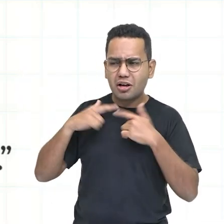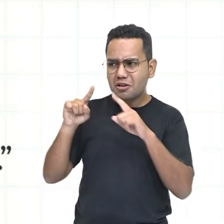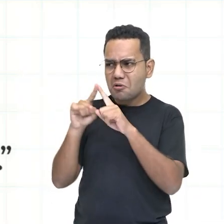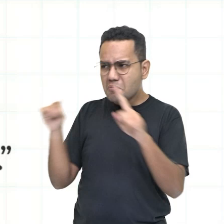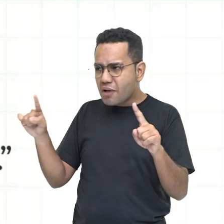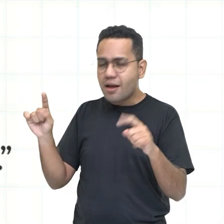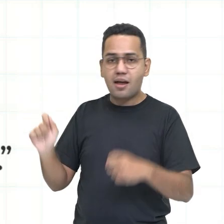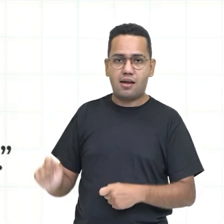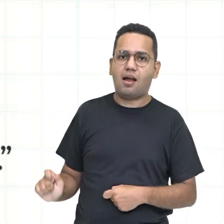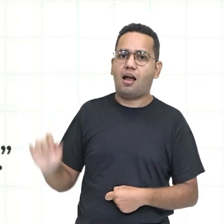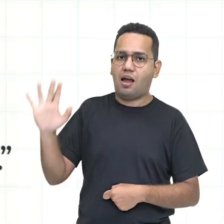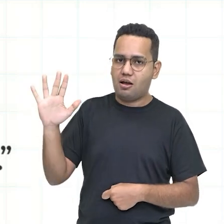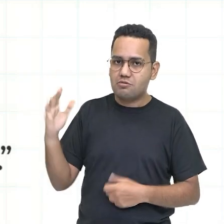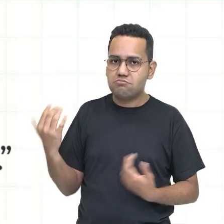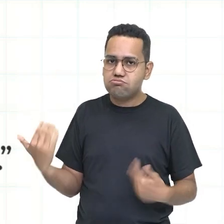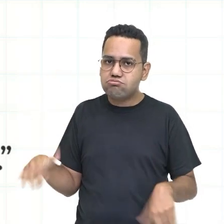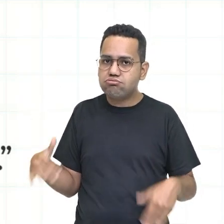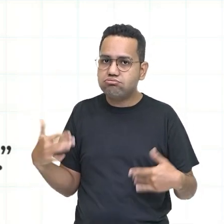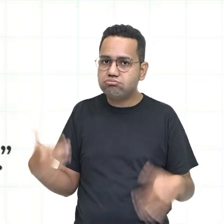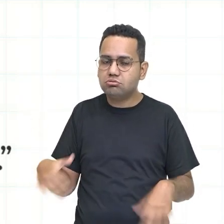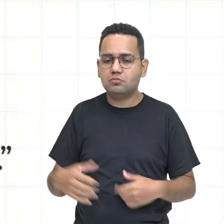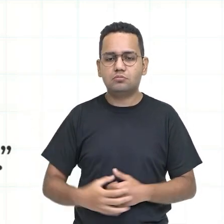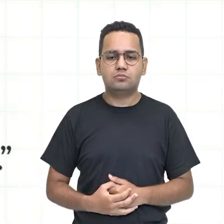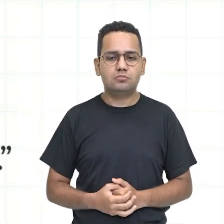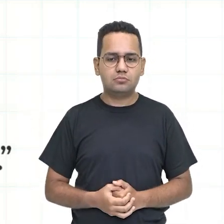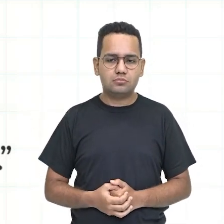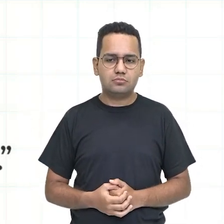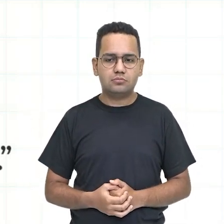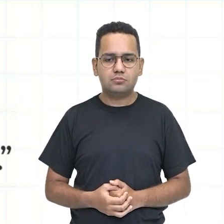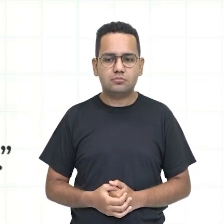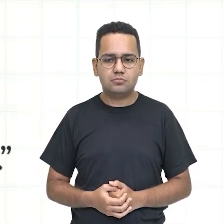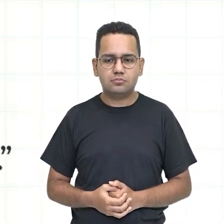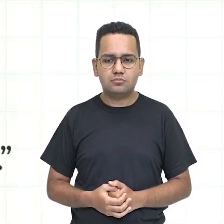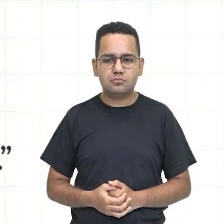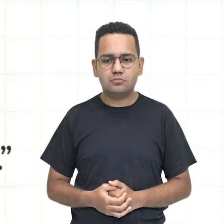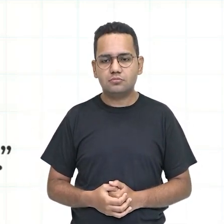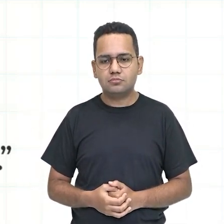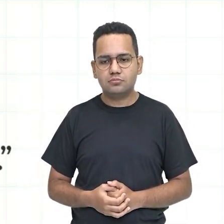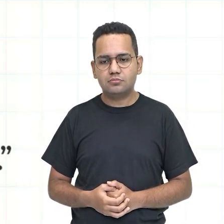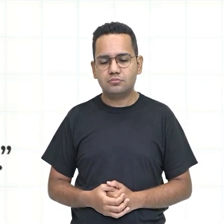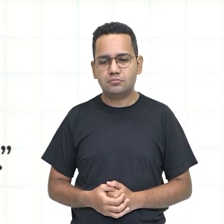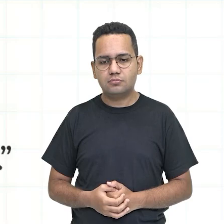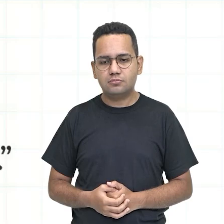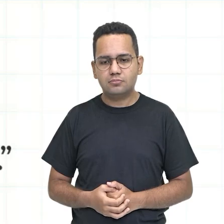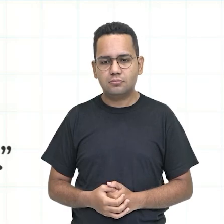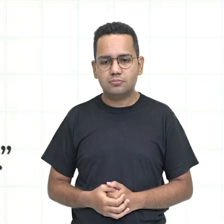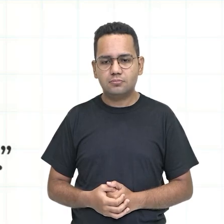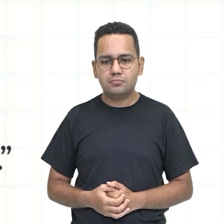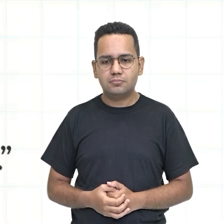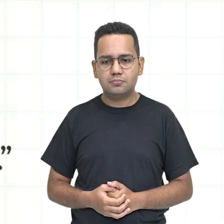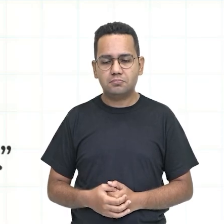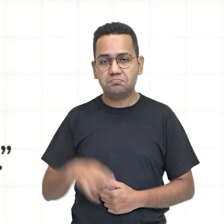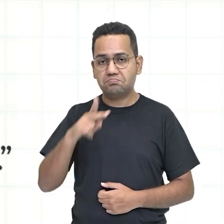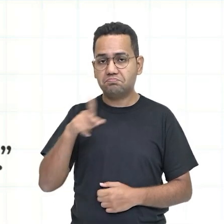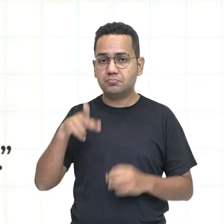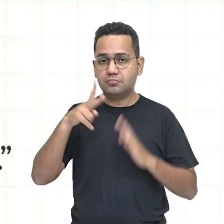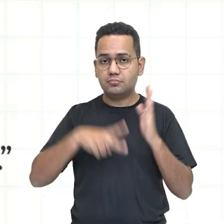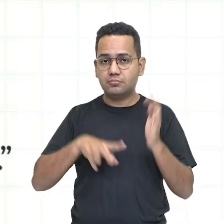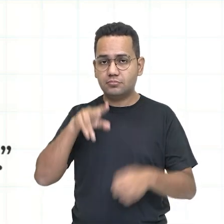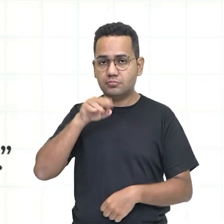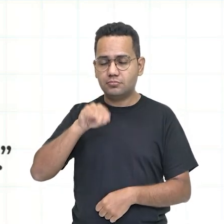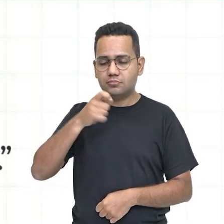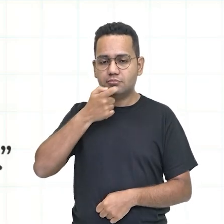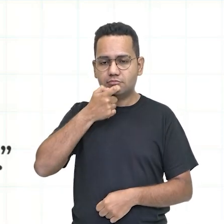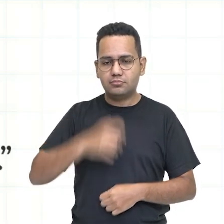Continuando. Therefore, he saves money all year to afford his trips. Olha só, temos